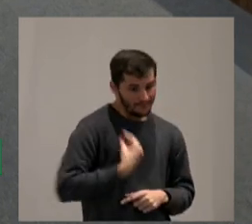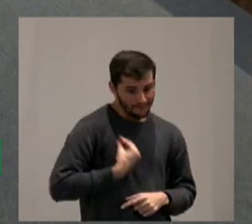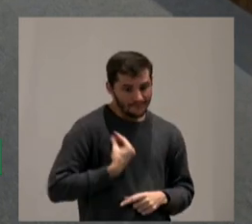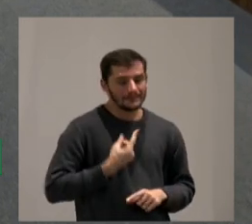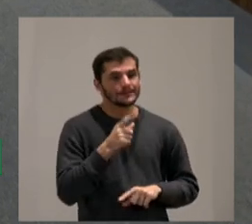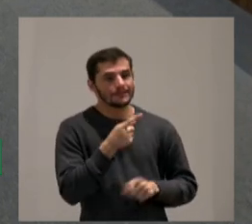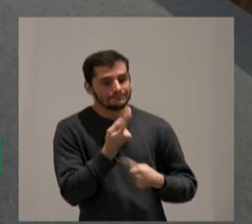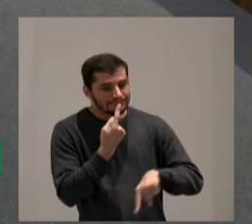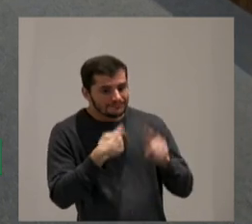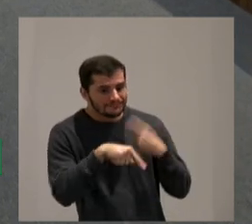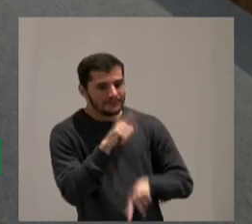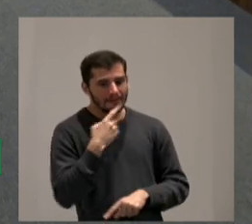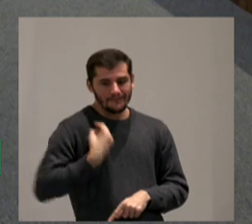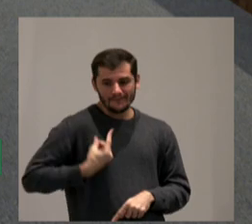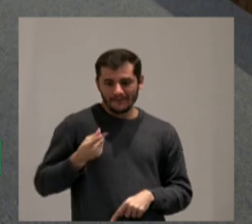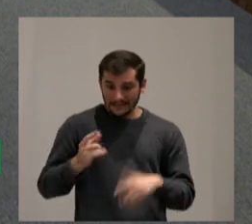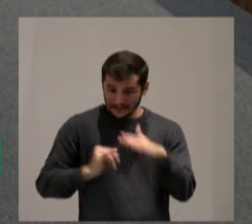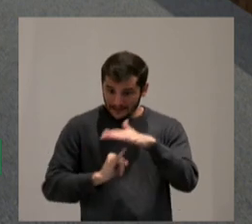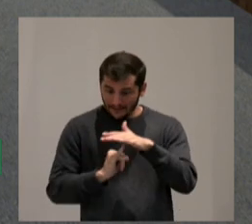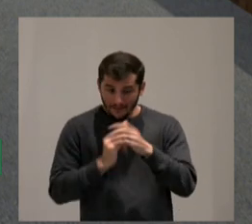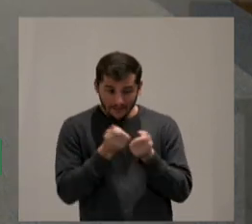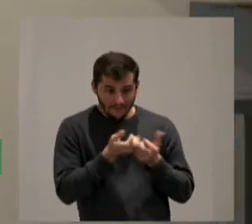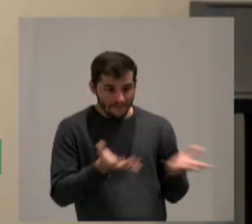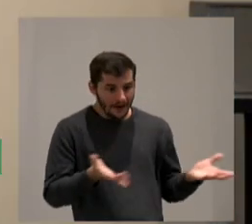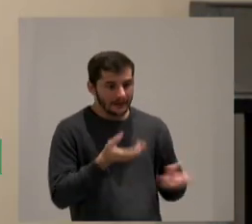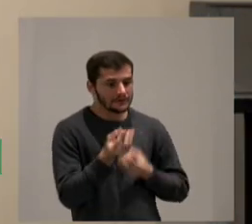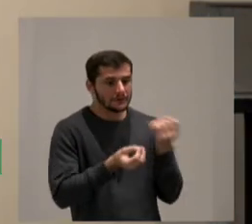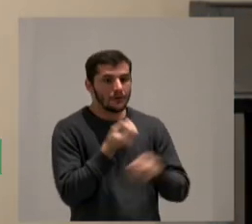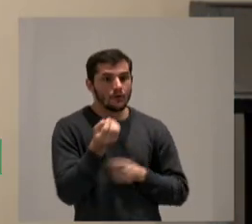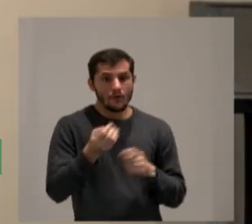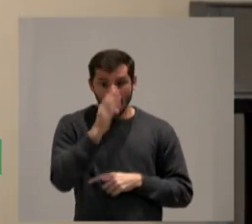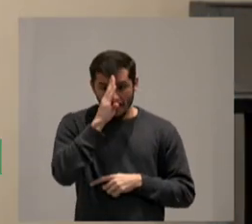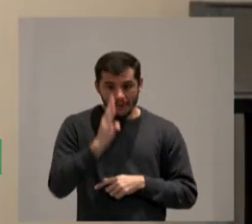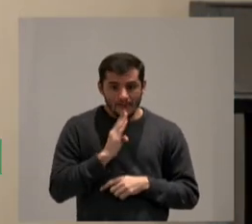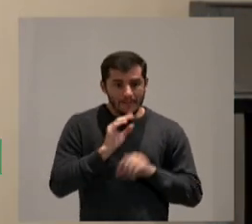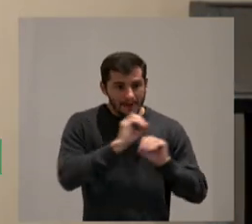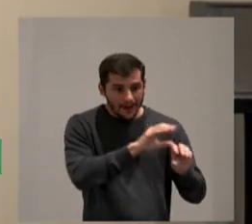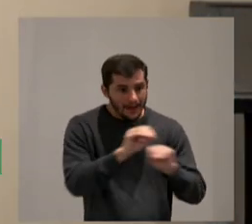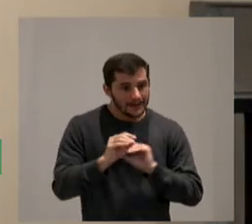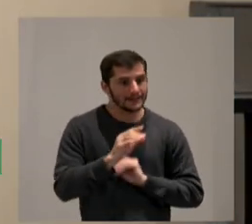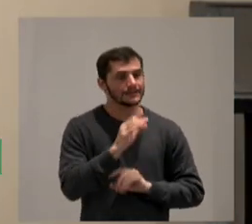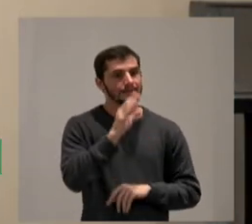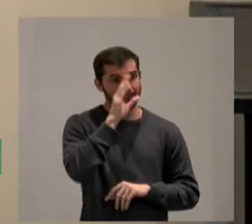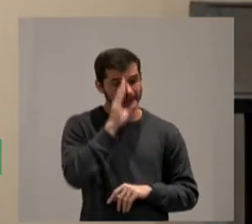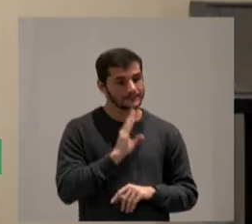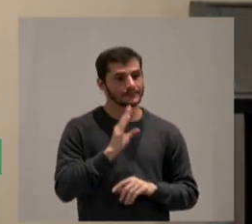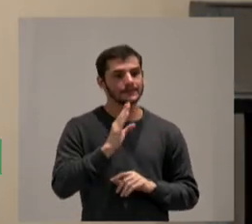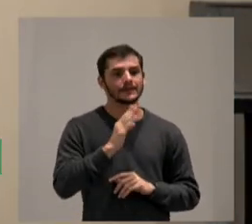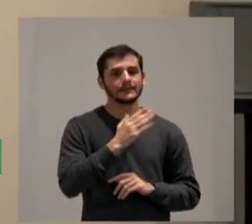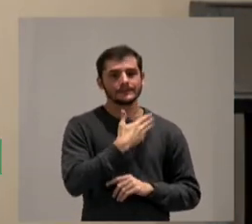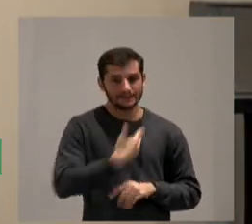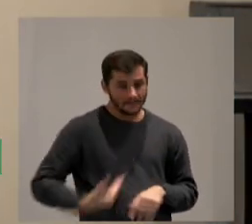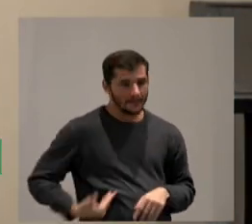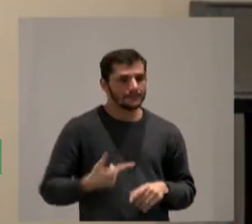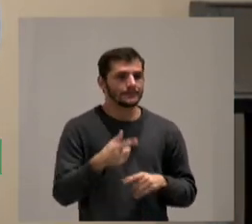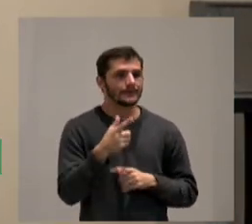professor de uma instituição que oferece ensino público, gratuito e de qualidade. Que a gente siga nessa